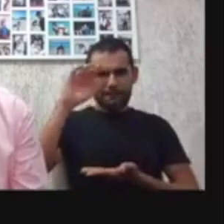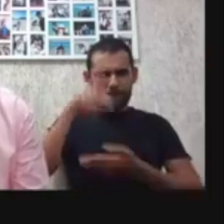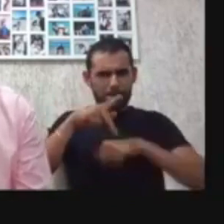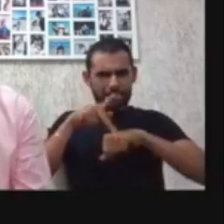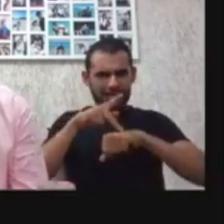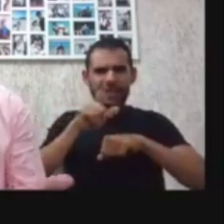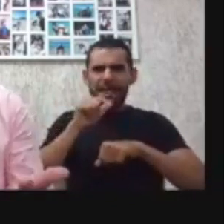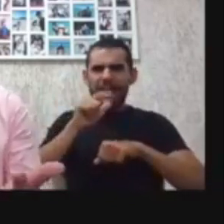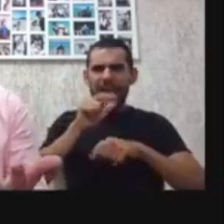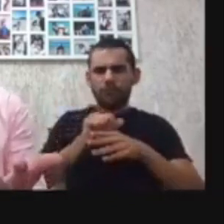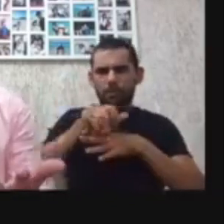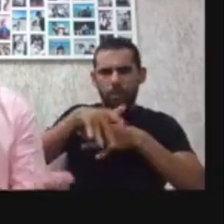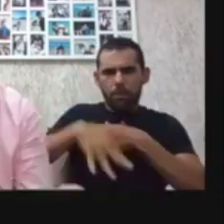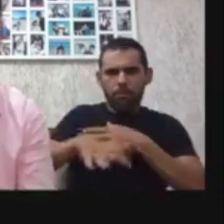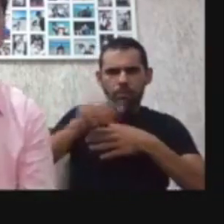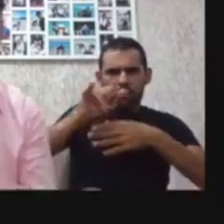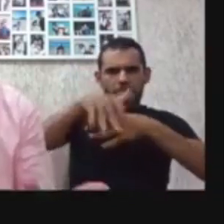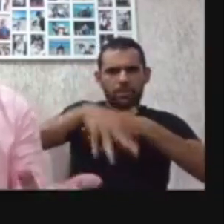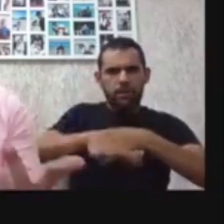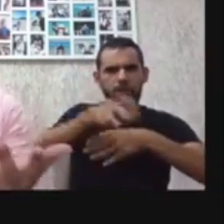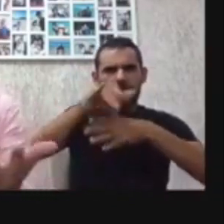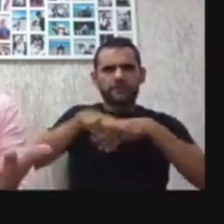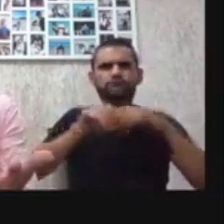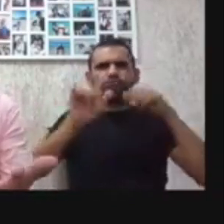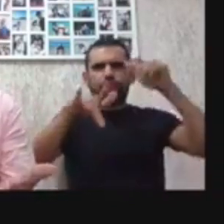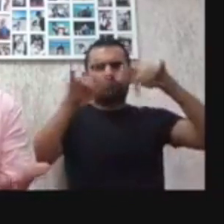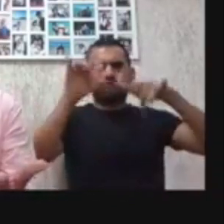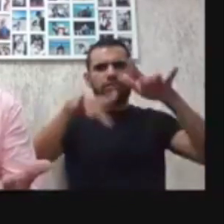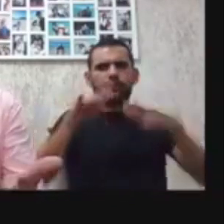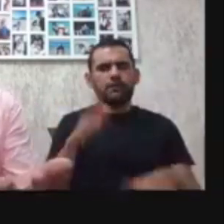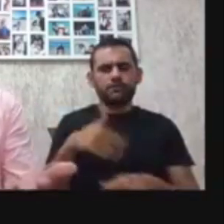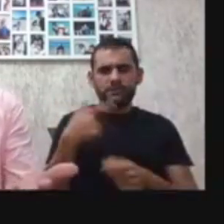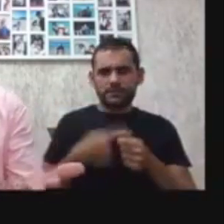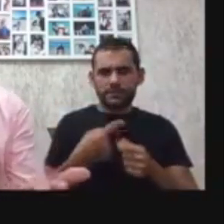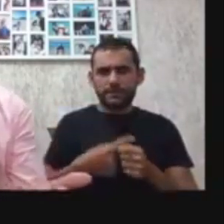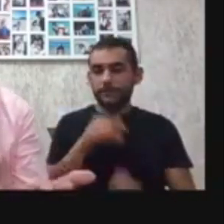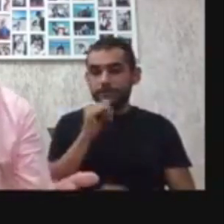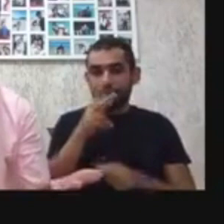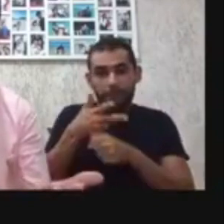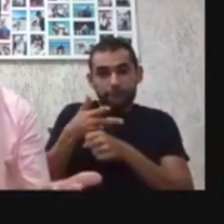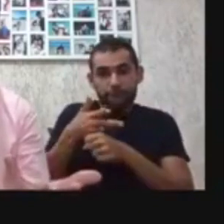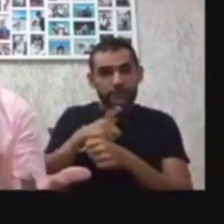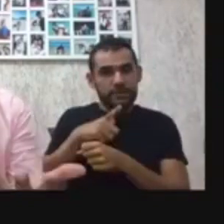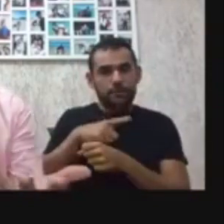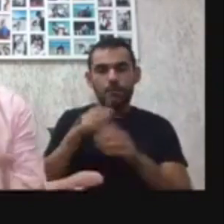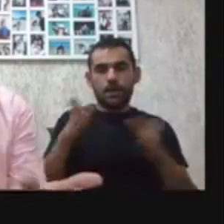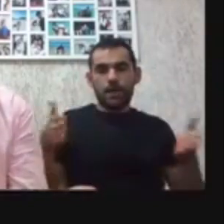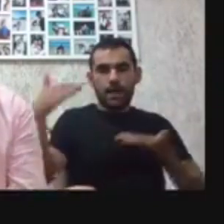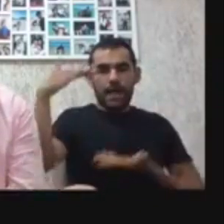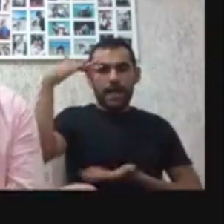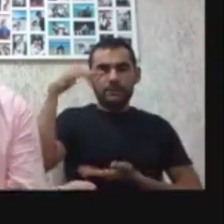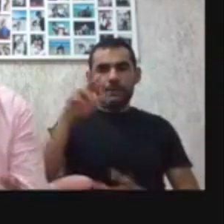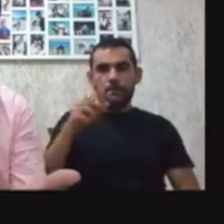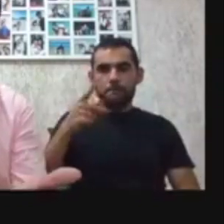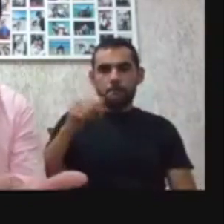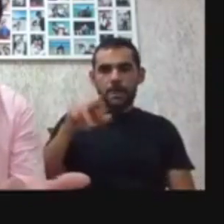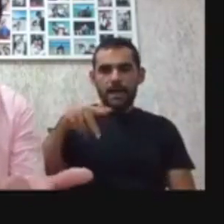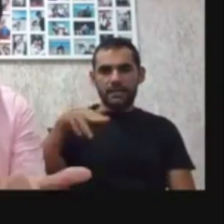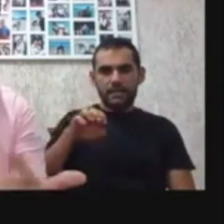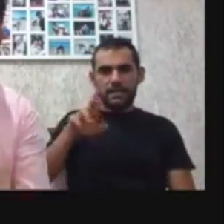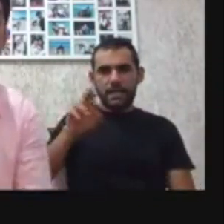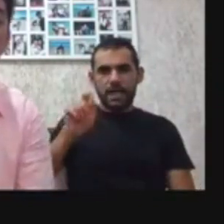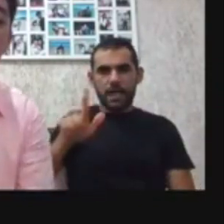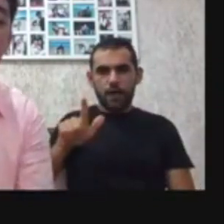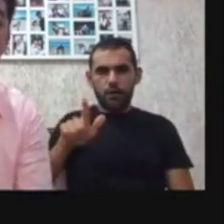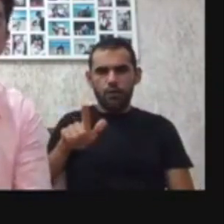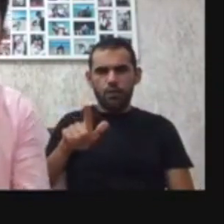nessa cidade. Essa semana teve um vídeo aí, não sei se foi você, quem é que pôs aí, ó, da caixa d'água lá do Parque Real vazando água. O trem não